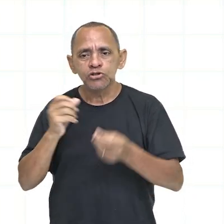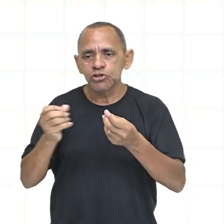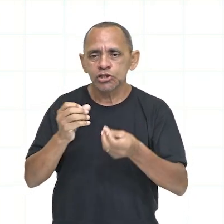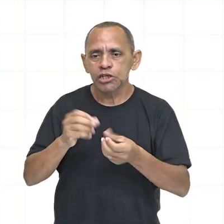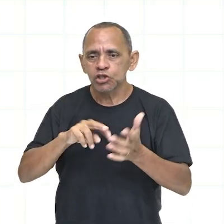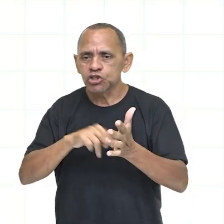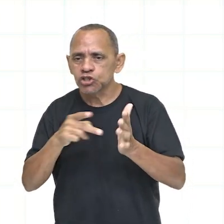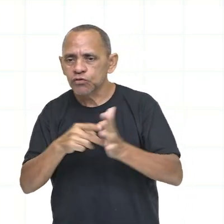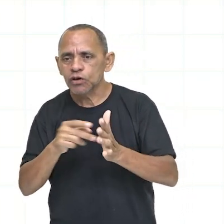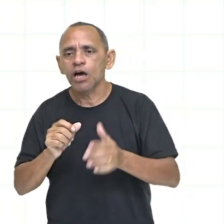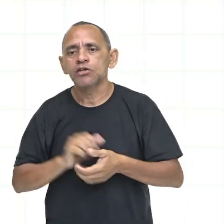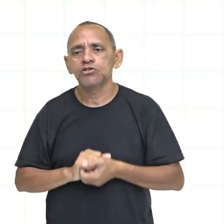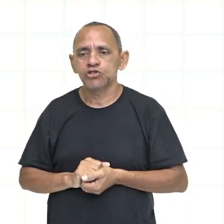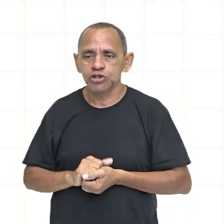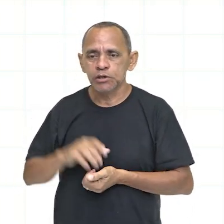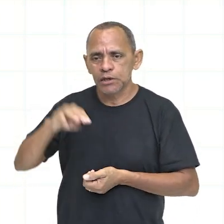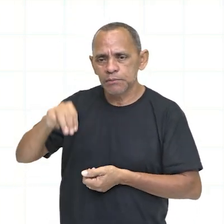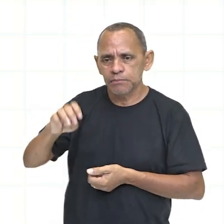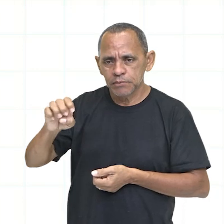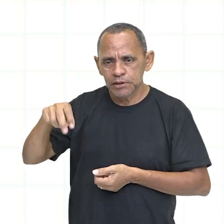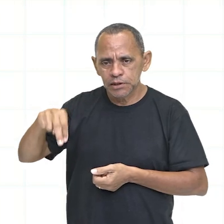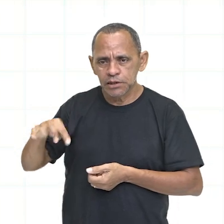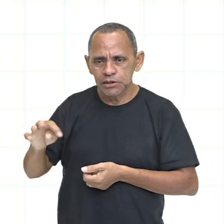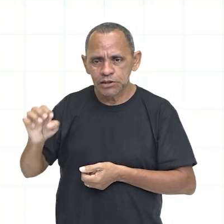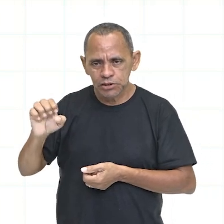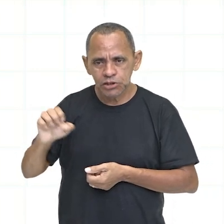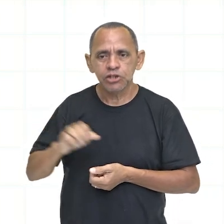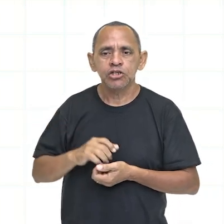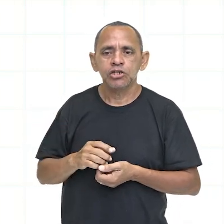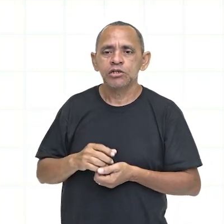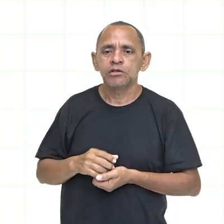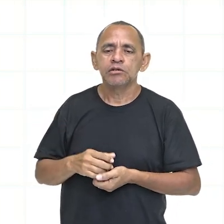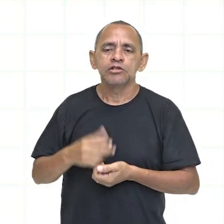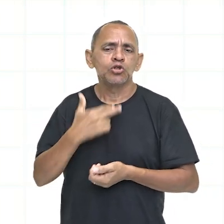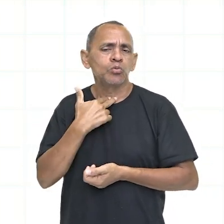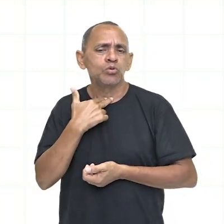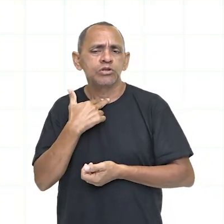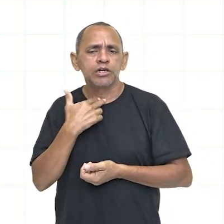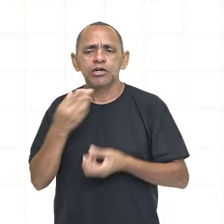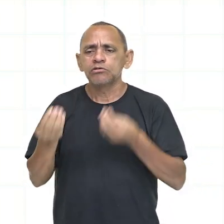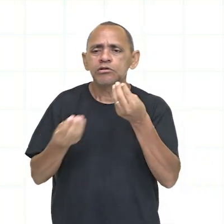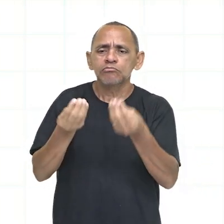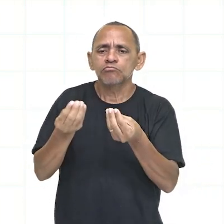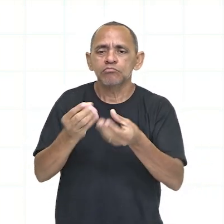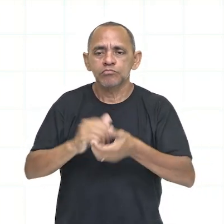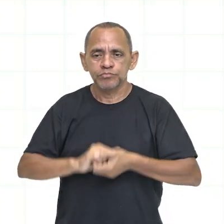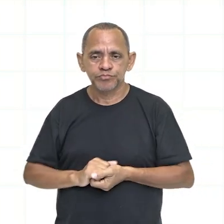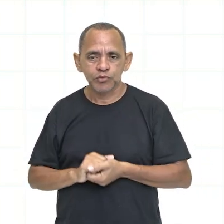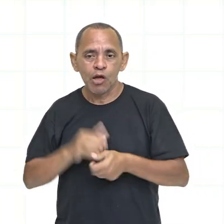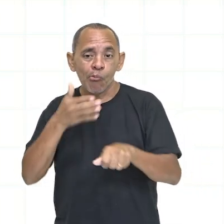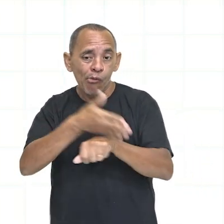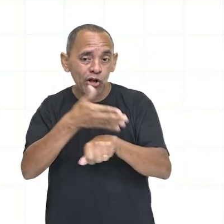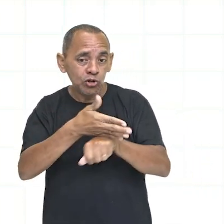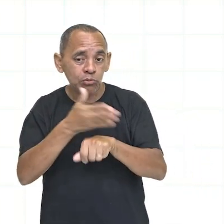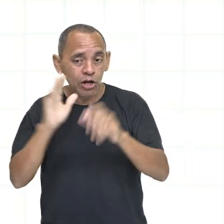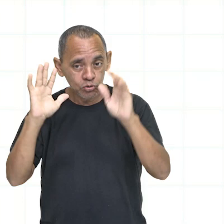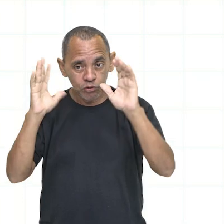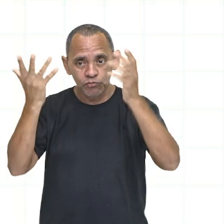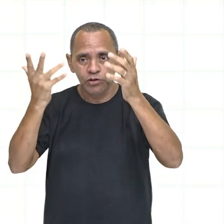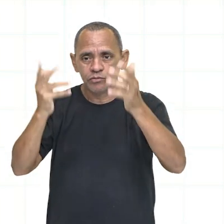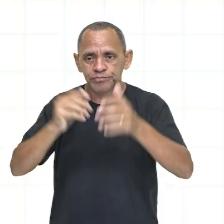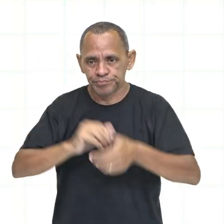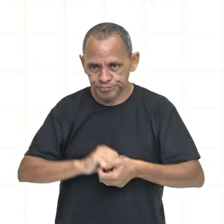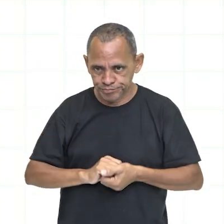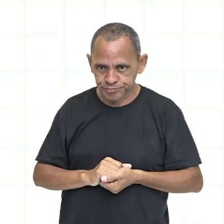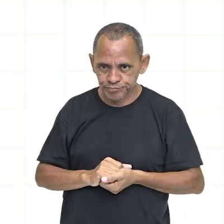verbo to attend quer dizer participar, se fazer presente de algum lugar, tá? Nesse caso aqui, desse show,